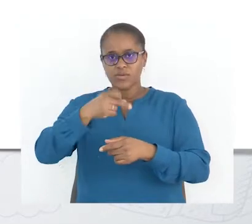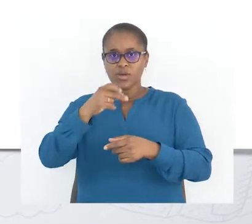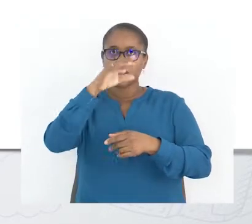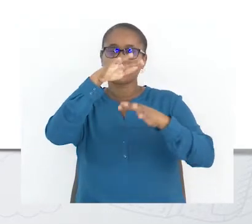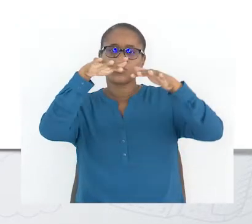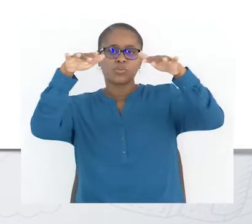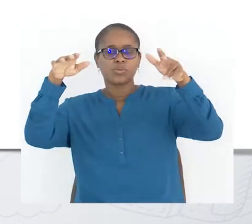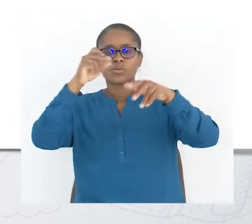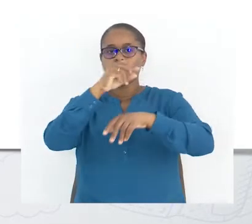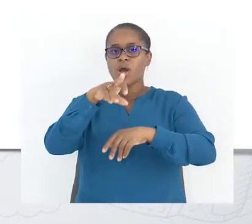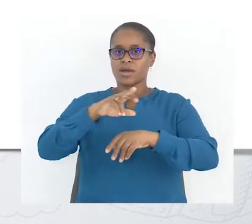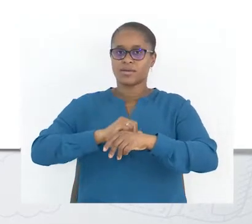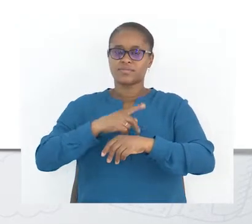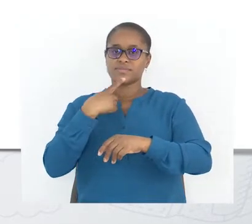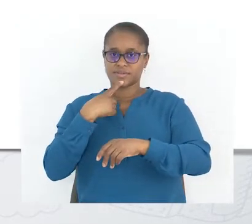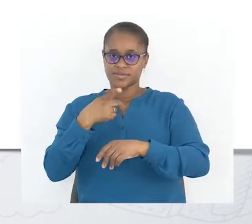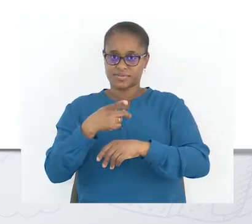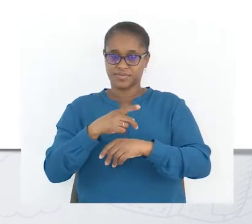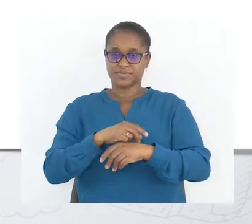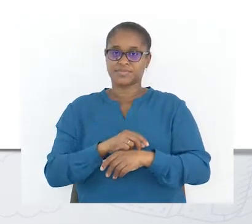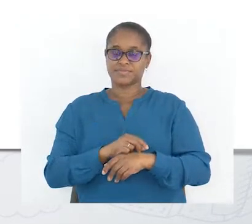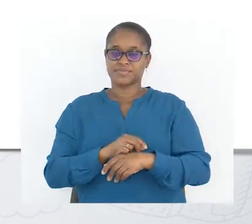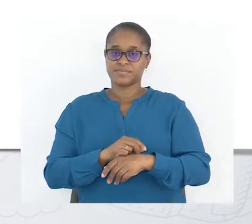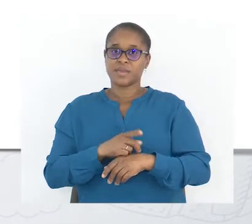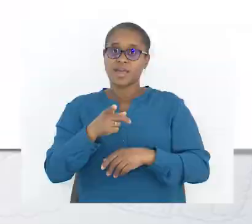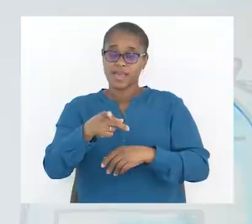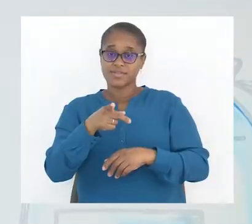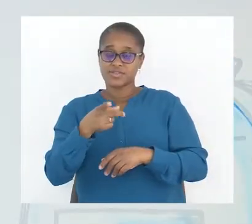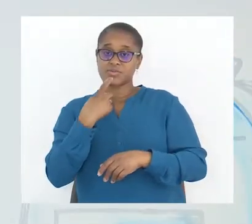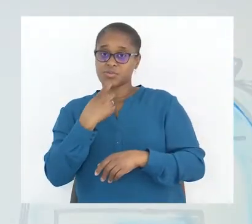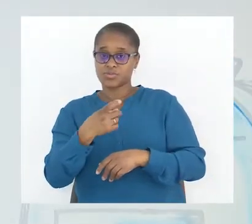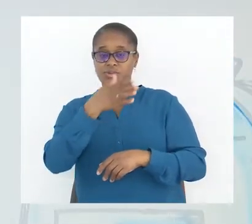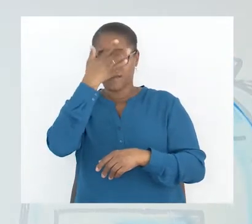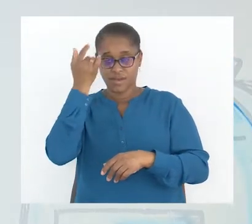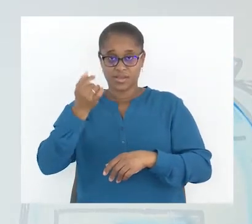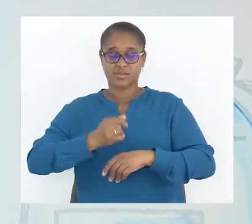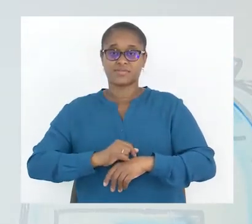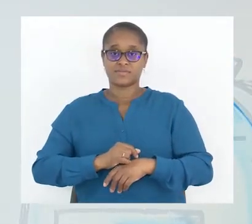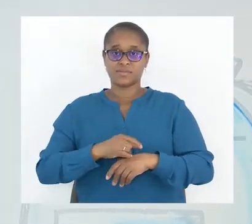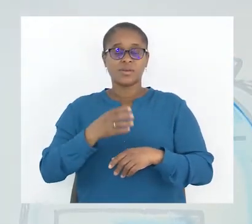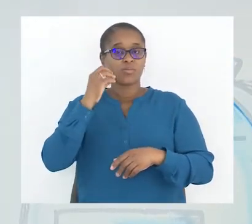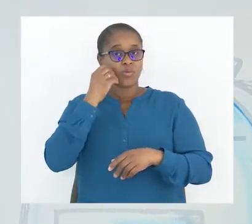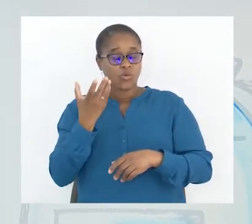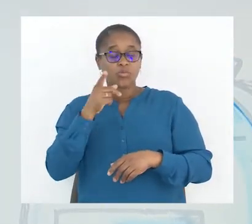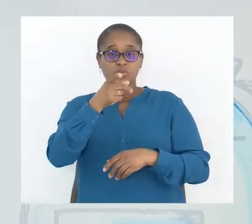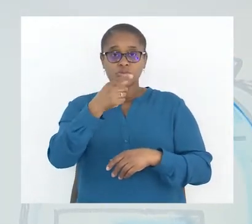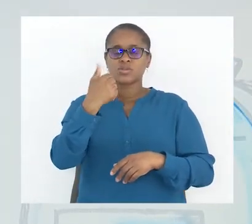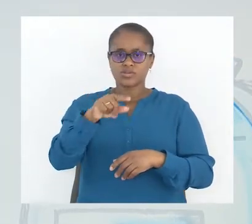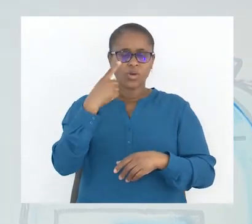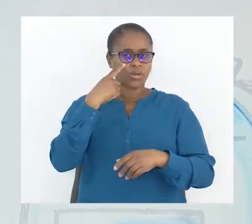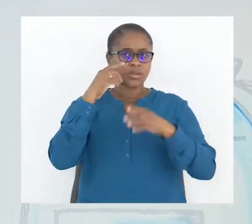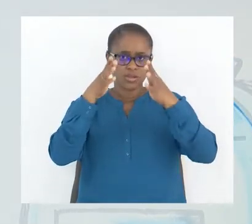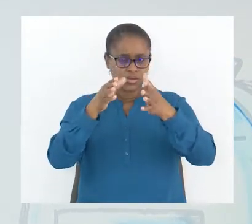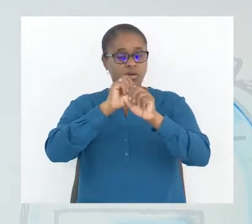o vírus pode ficar suspenso no ar, certo? Essas perguntas são fáceis.